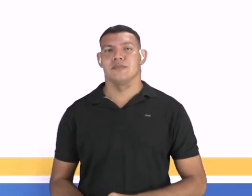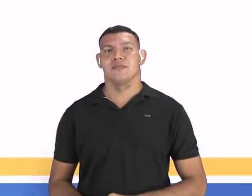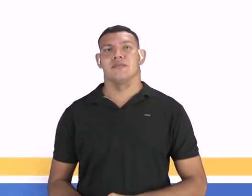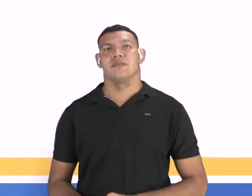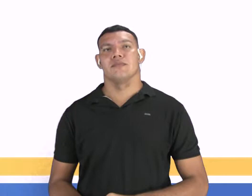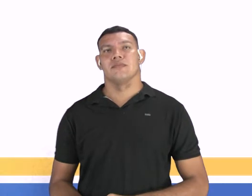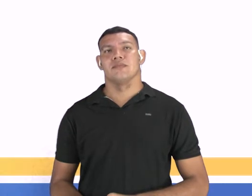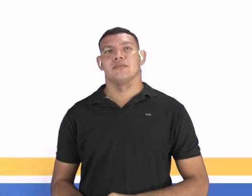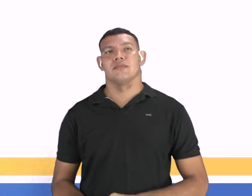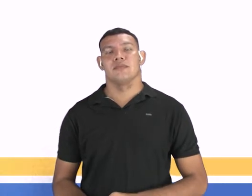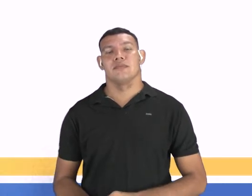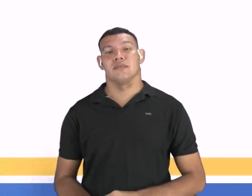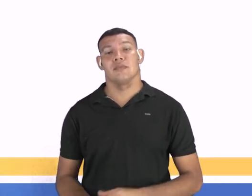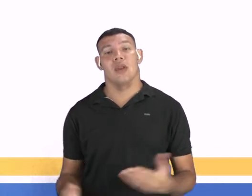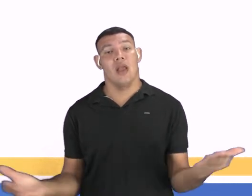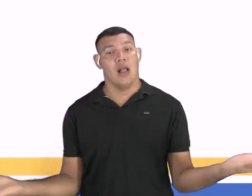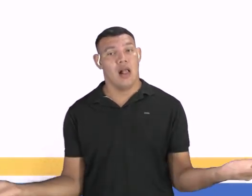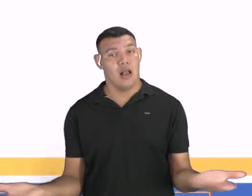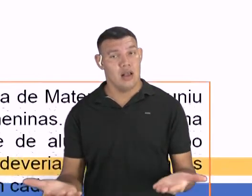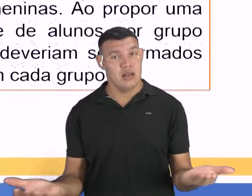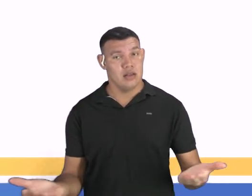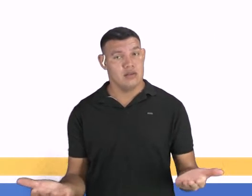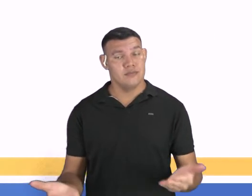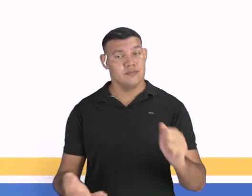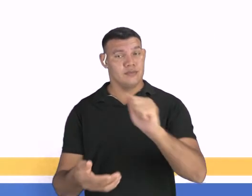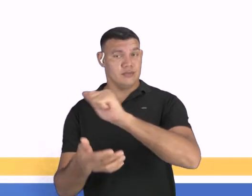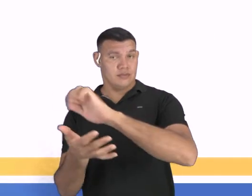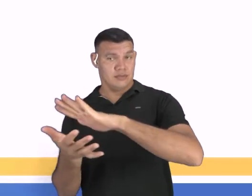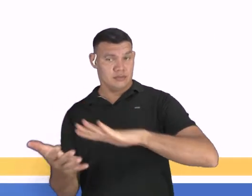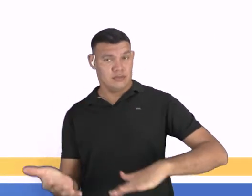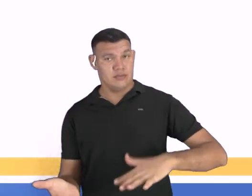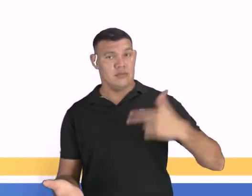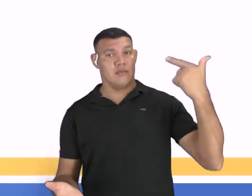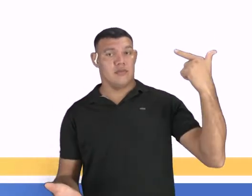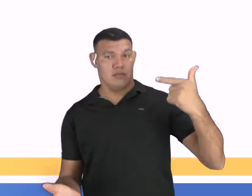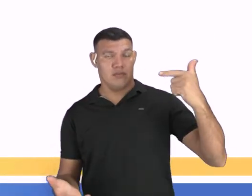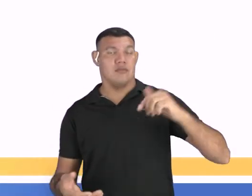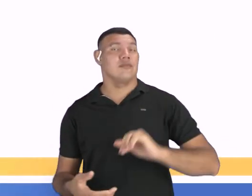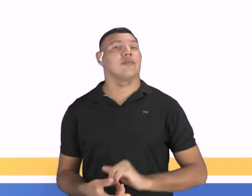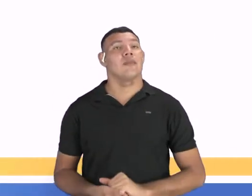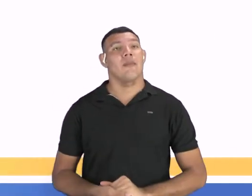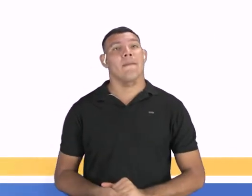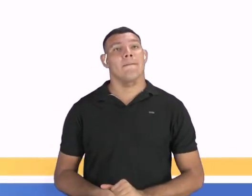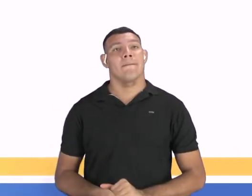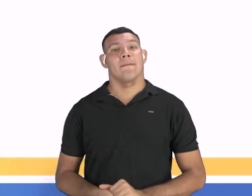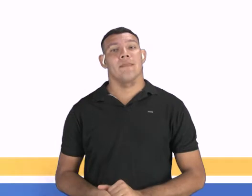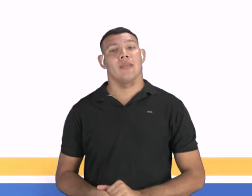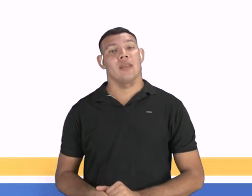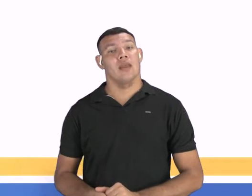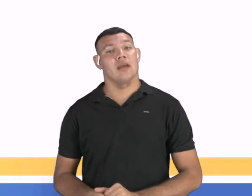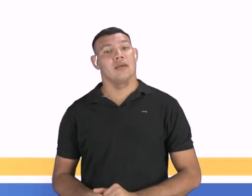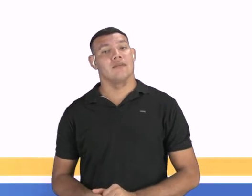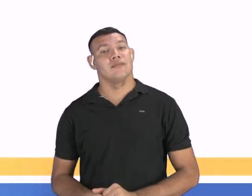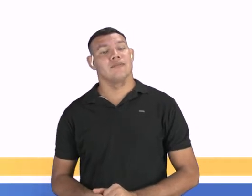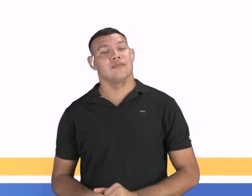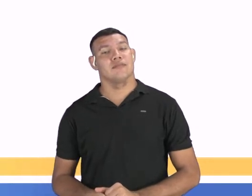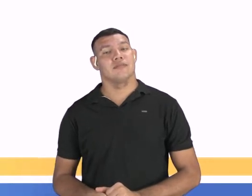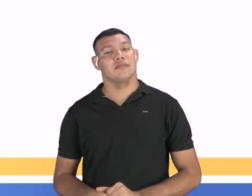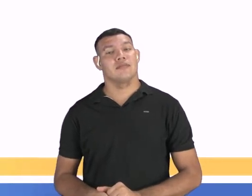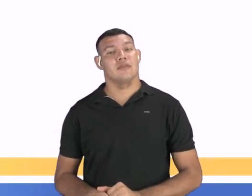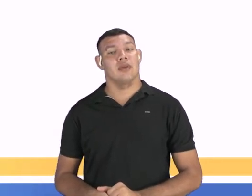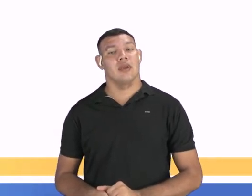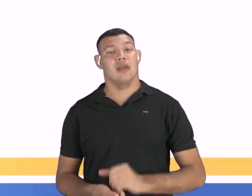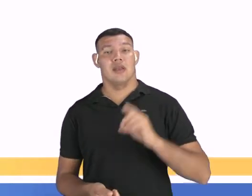Muito bem. Vamos então para o exercício de número 2. No primeiro dia de aula de uma turma de alunos